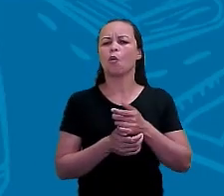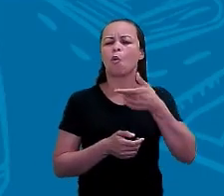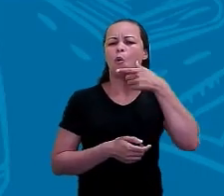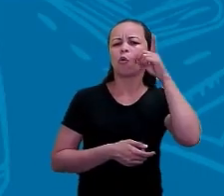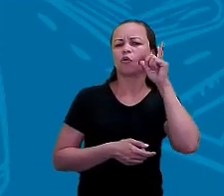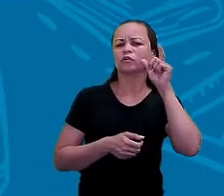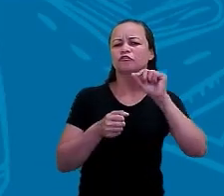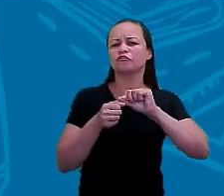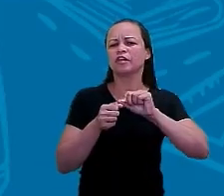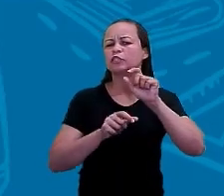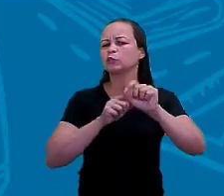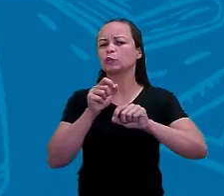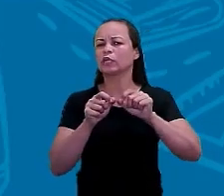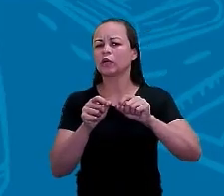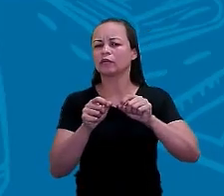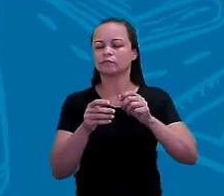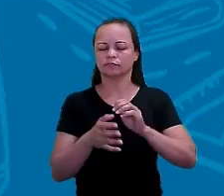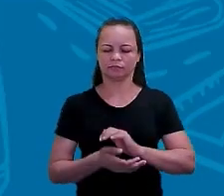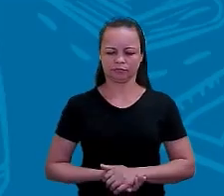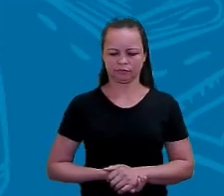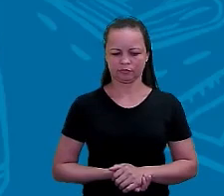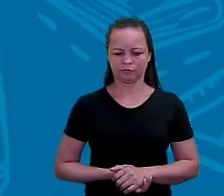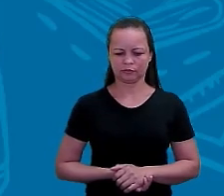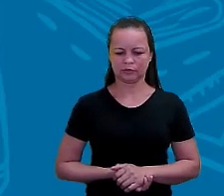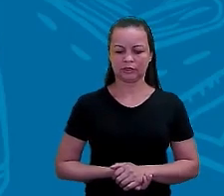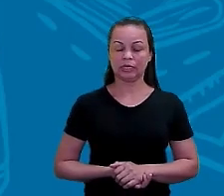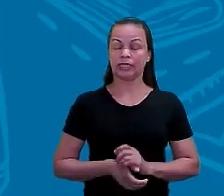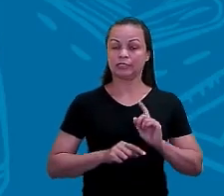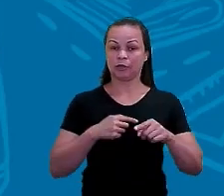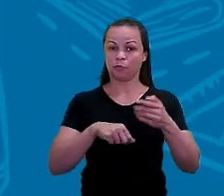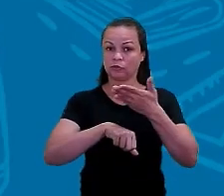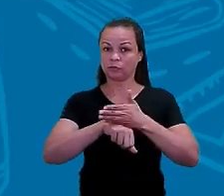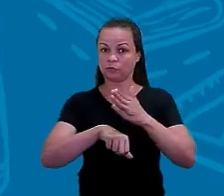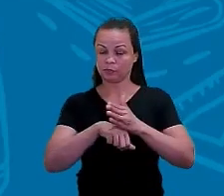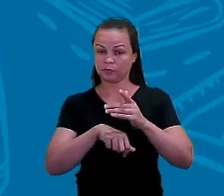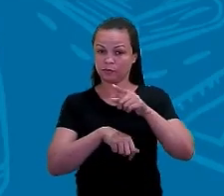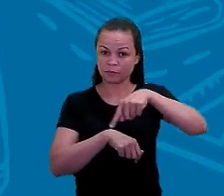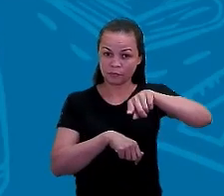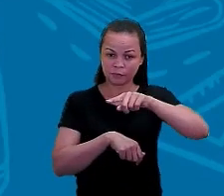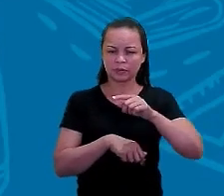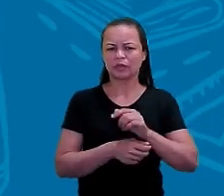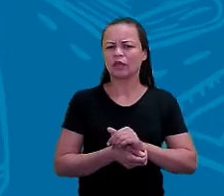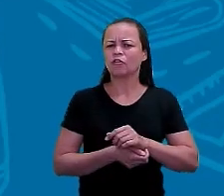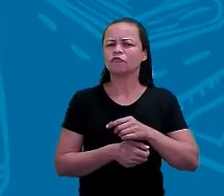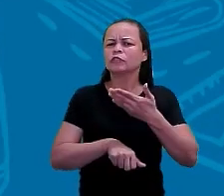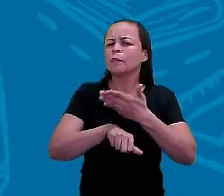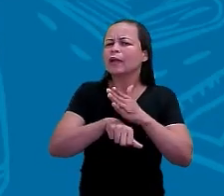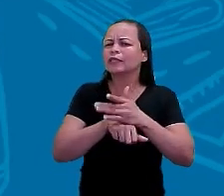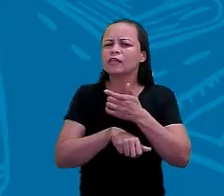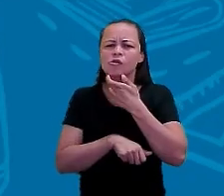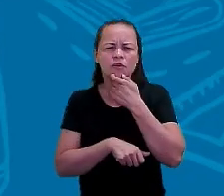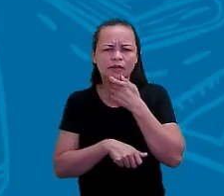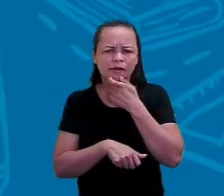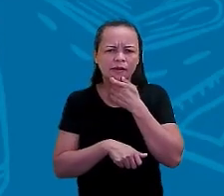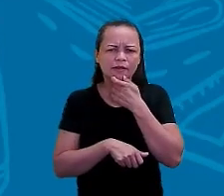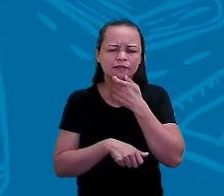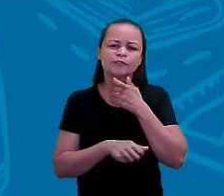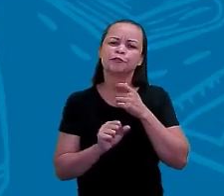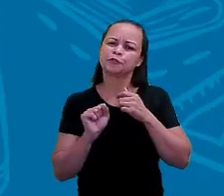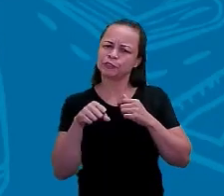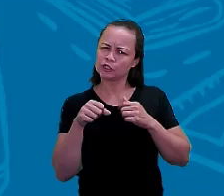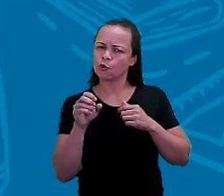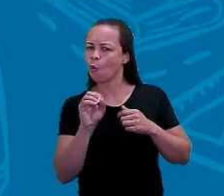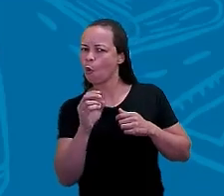ontem? E depois eu perguntei se você pratica seu inglês. I did. Eu pratico.